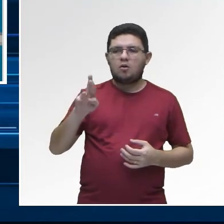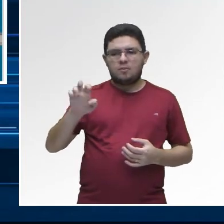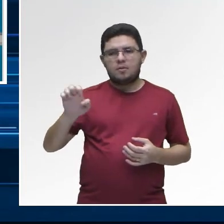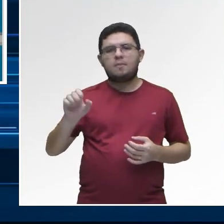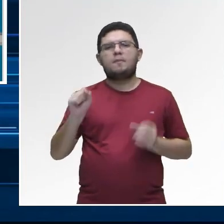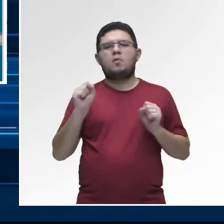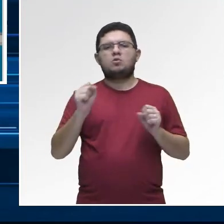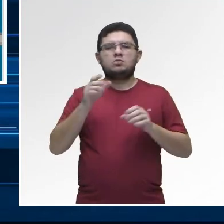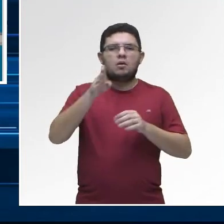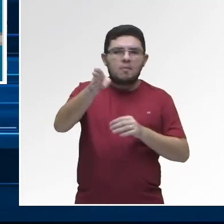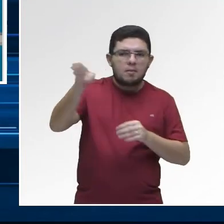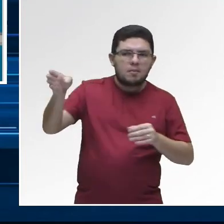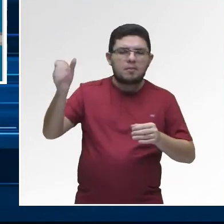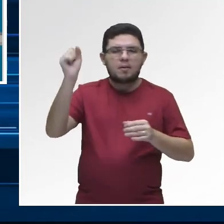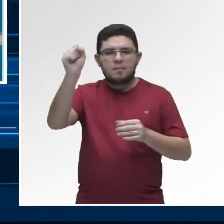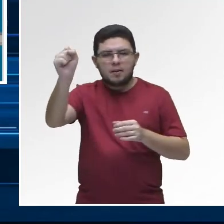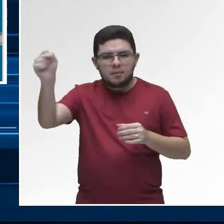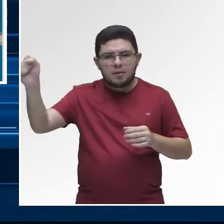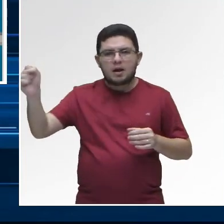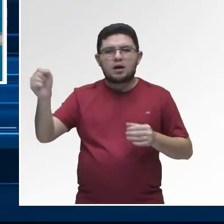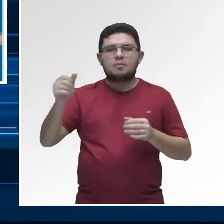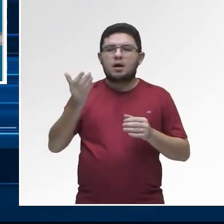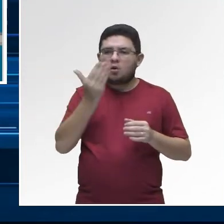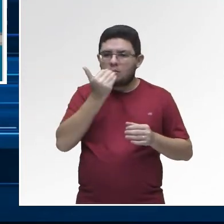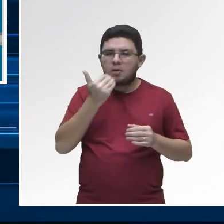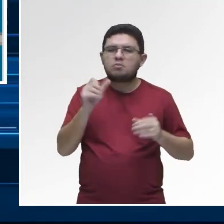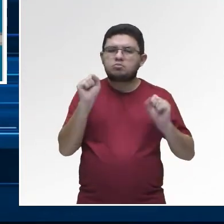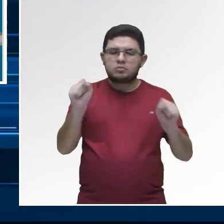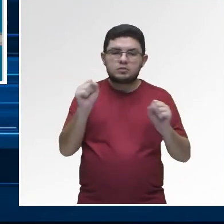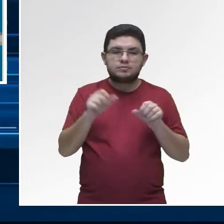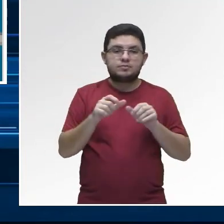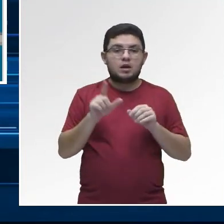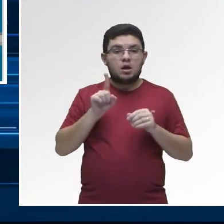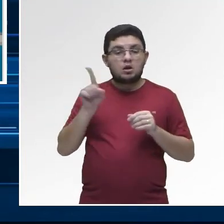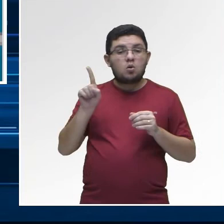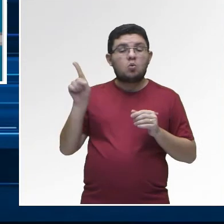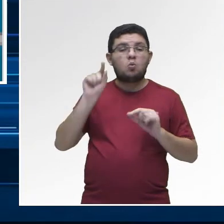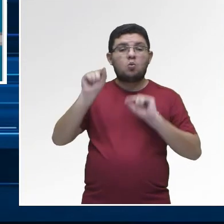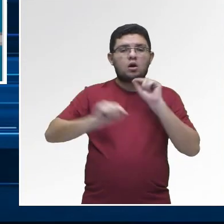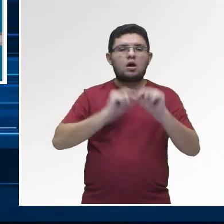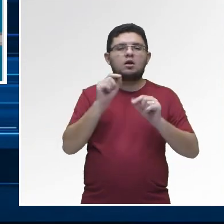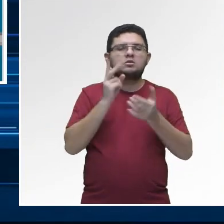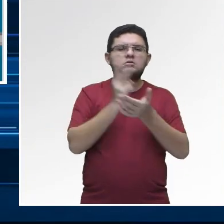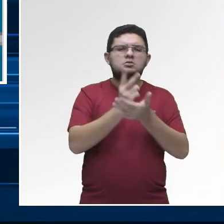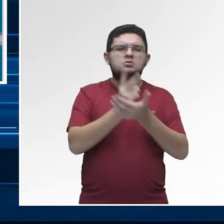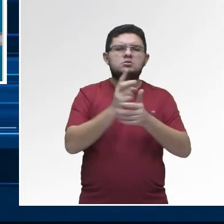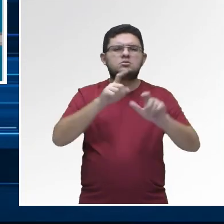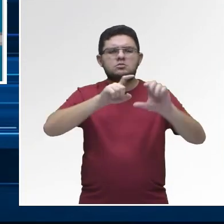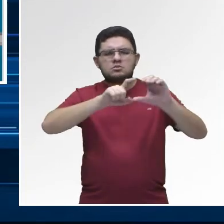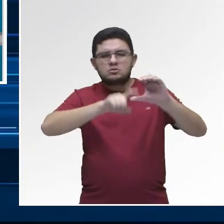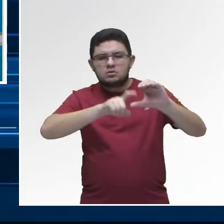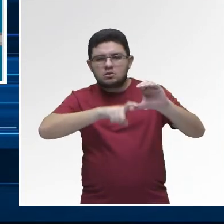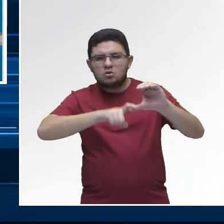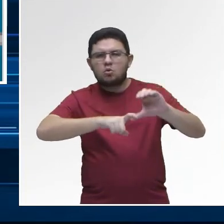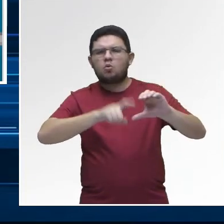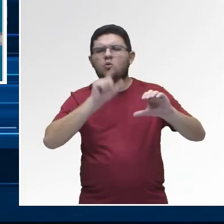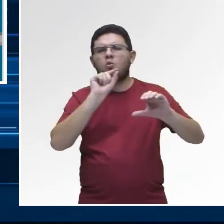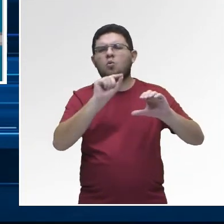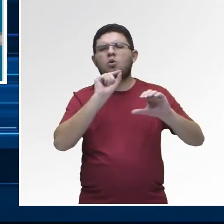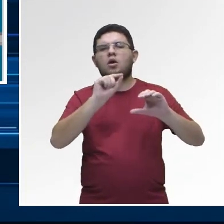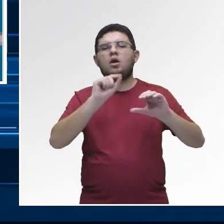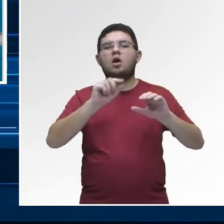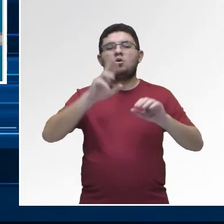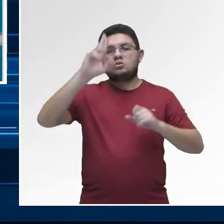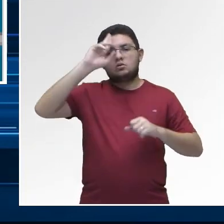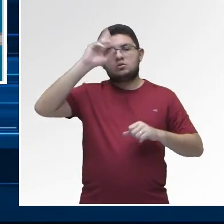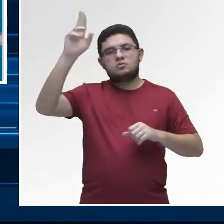levava para que as pessoas ficassem ali atreladas, né, ao senhor feudal. Mesmo eles sendo livres, entre aspas,